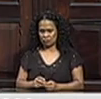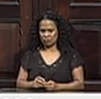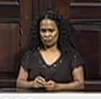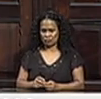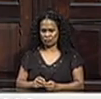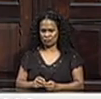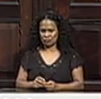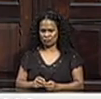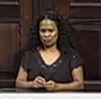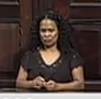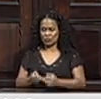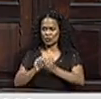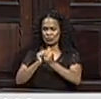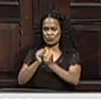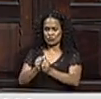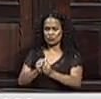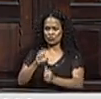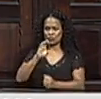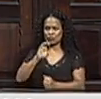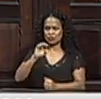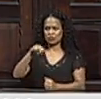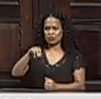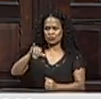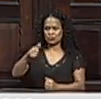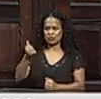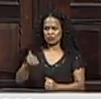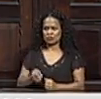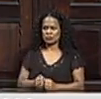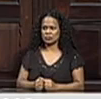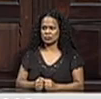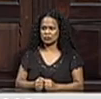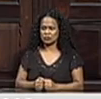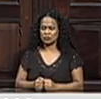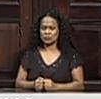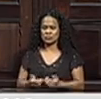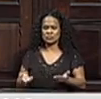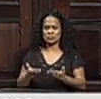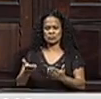Acompanha a CCJ. Pela Comissão de Transporte, deputado Marcelo Simão.